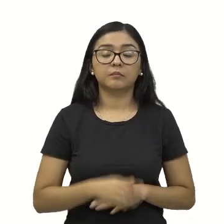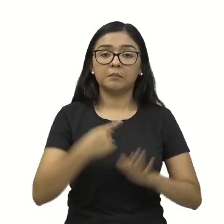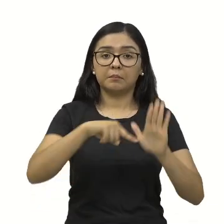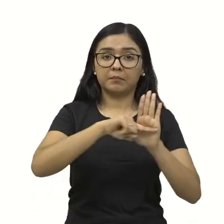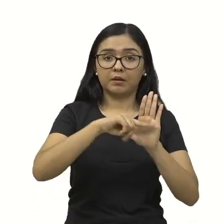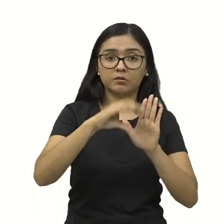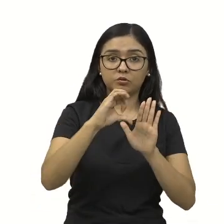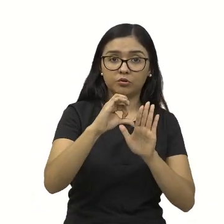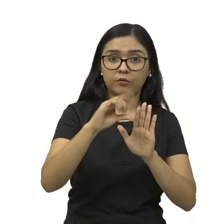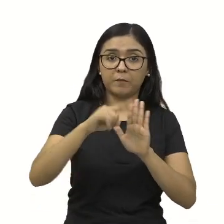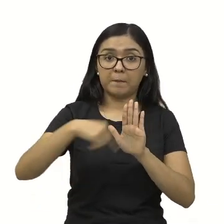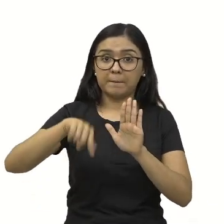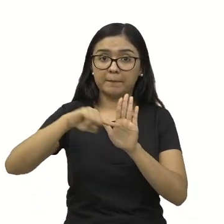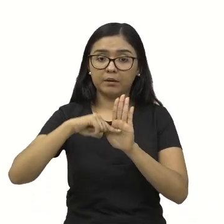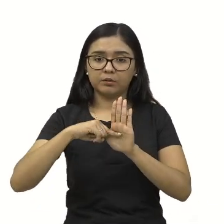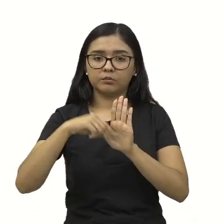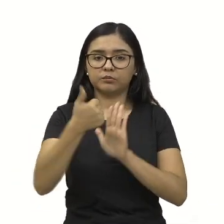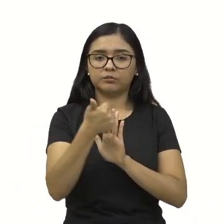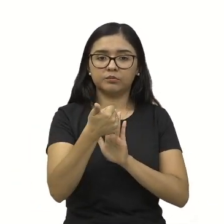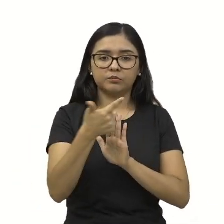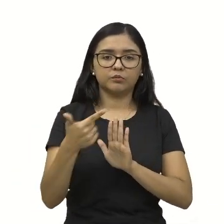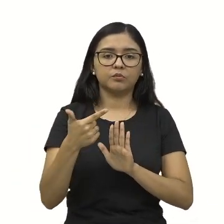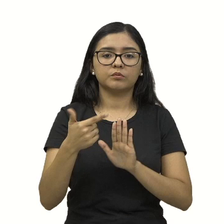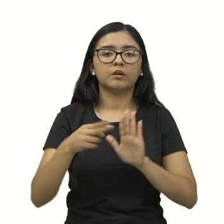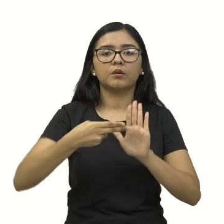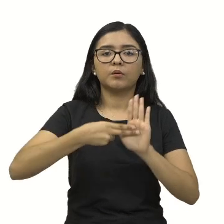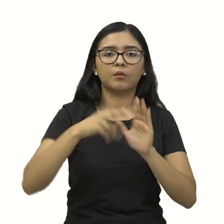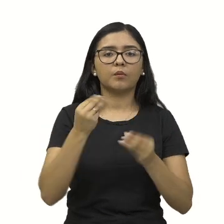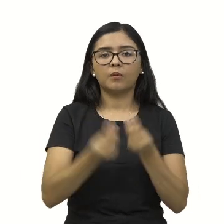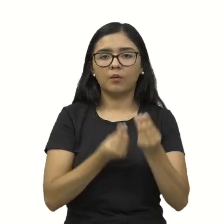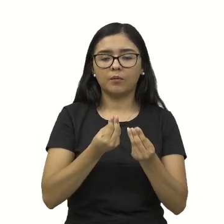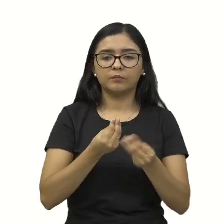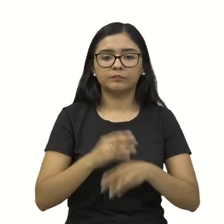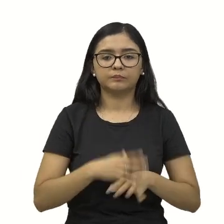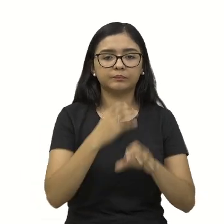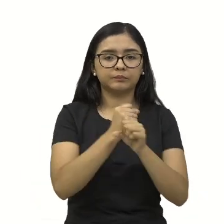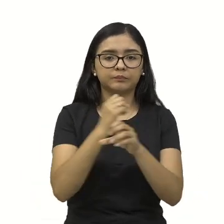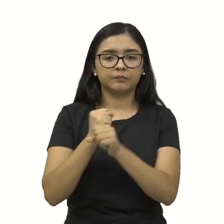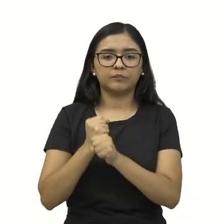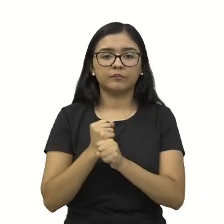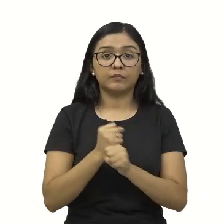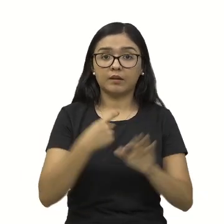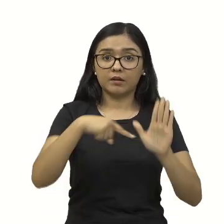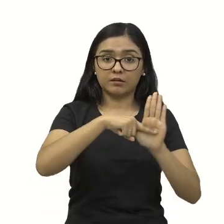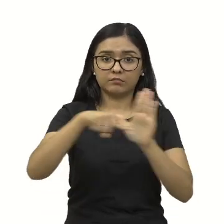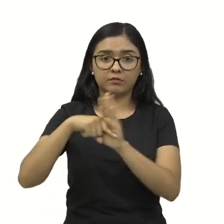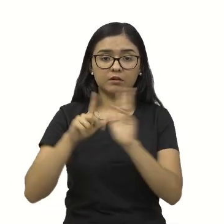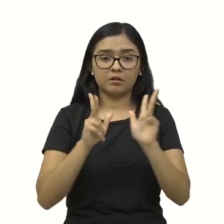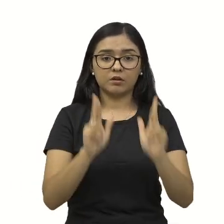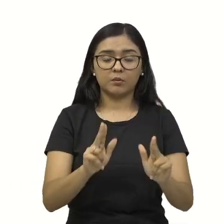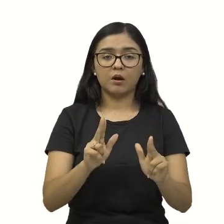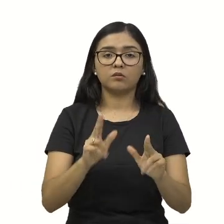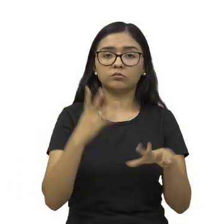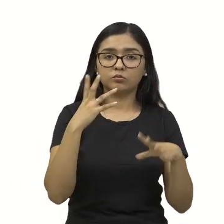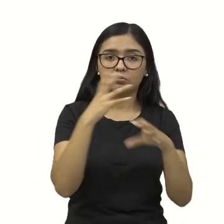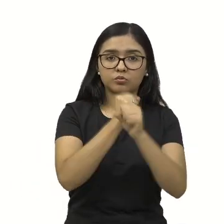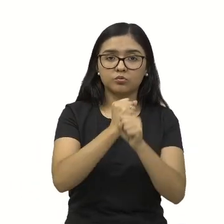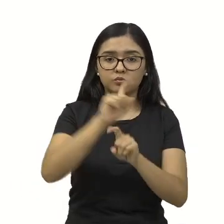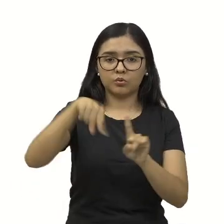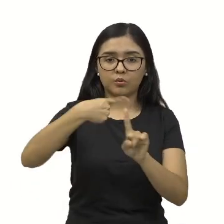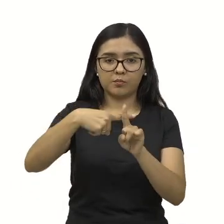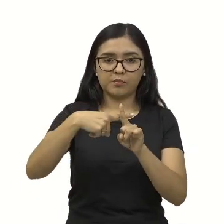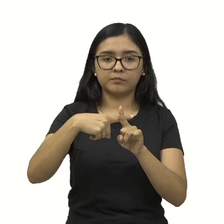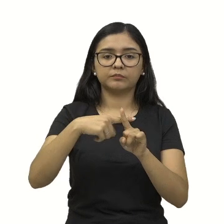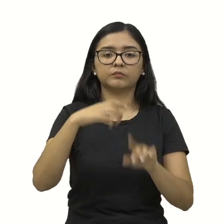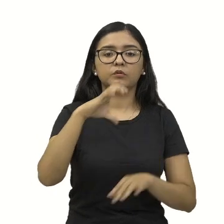9, menos 12. Como é que a gente resolve isso? Sinais iguais, a gente soma os termos,